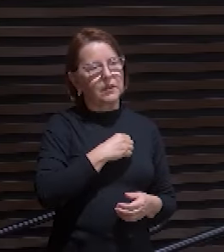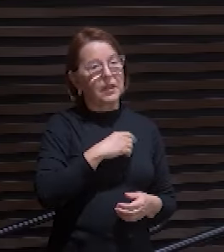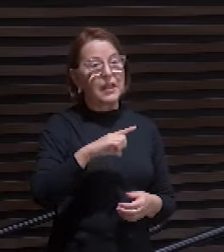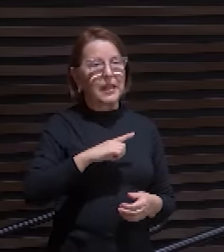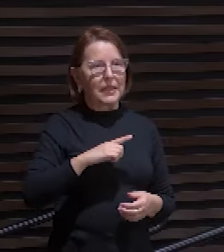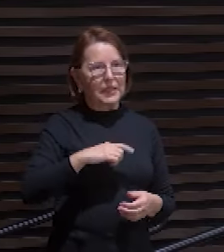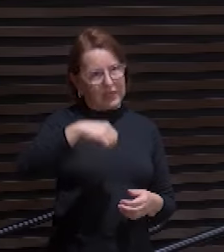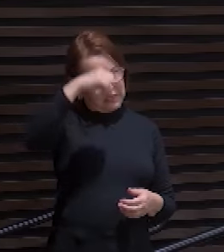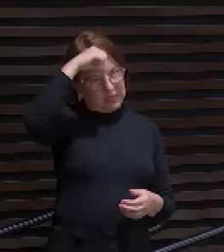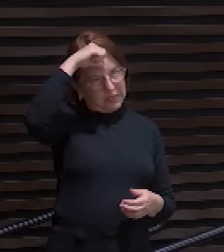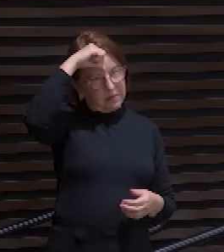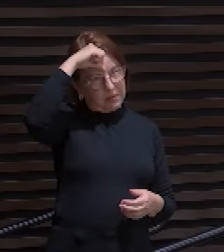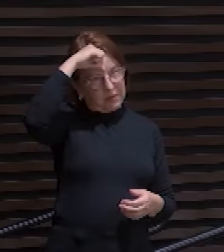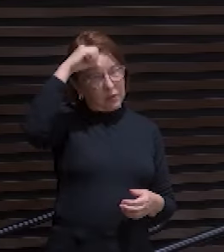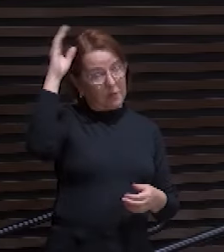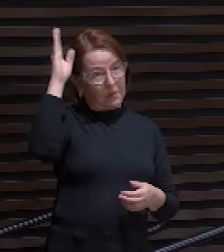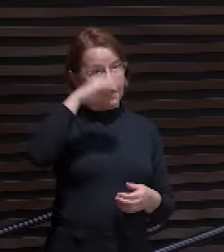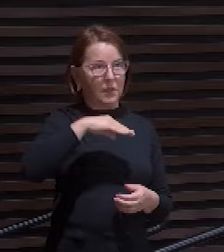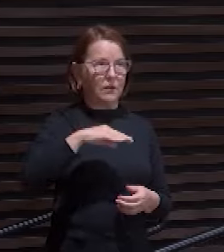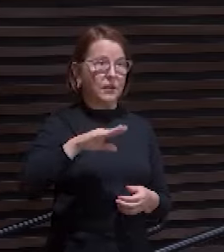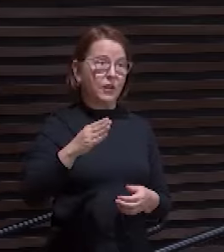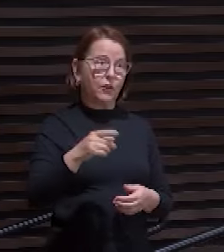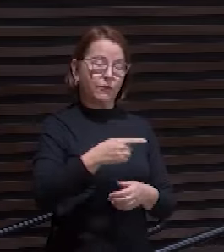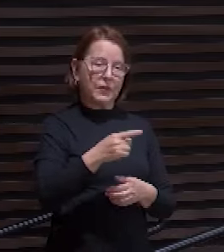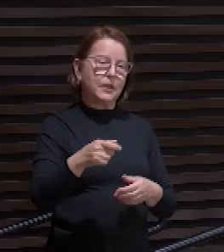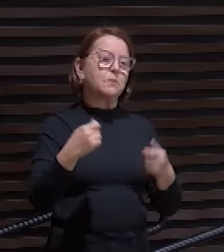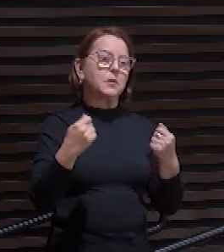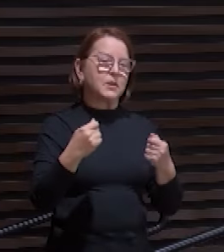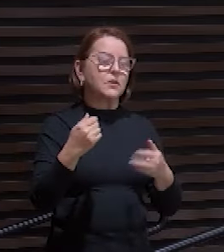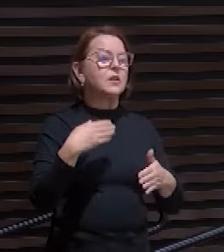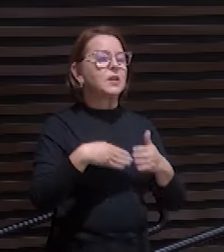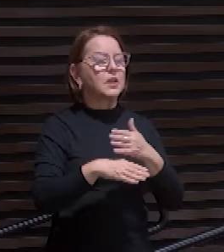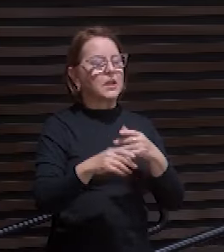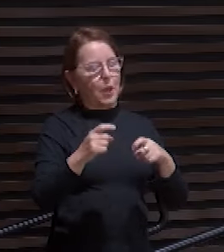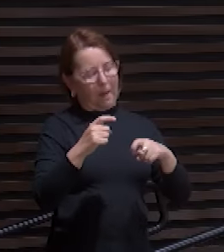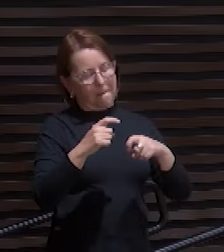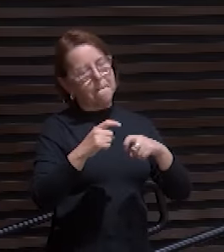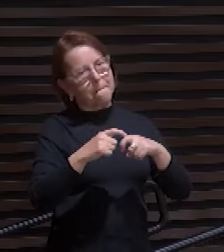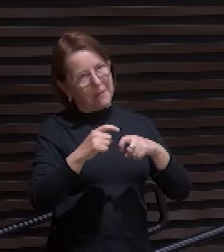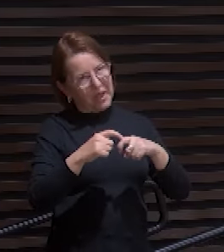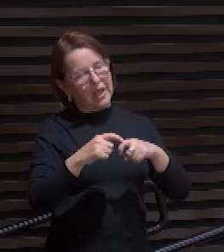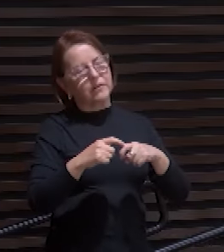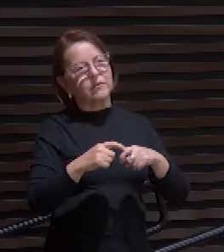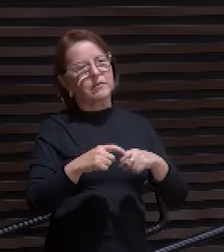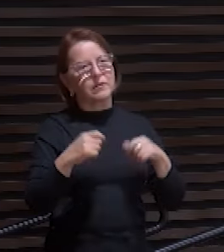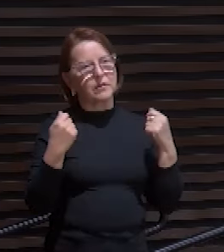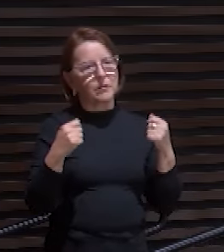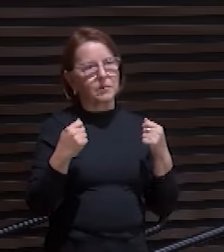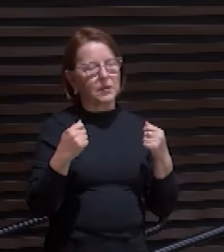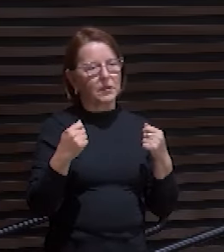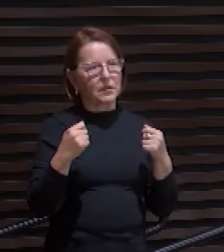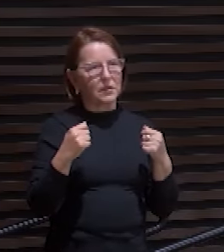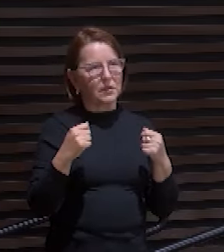maligna. Então você precisa sim ir no médico, você precisa